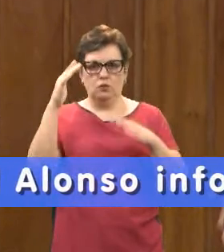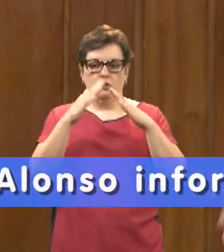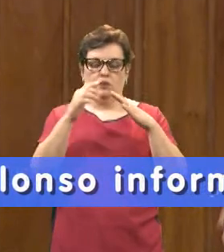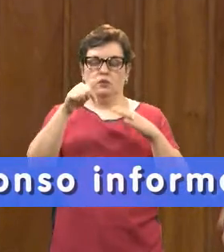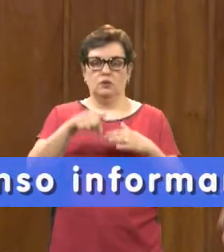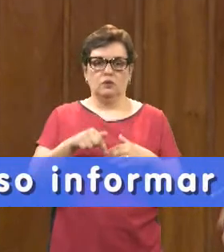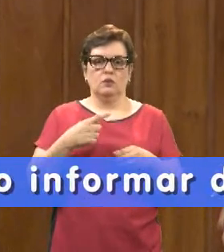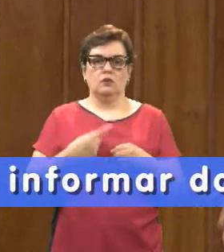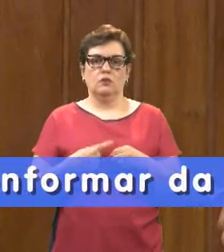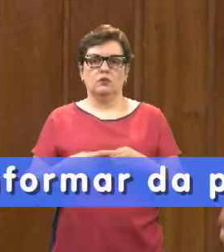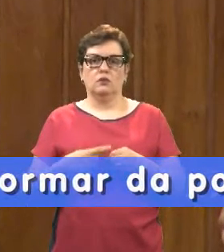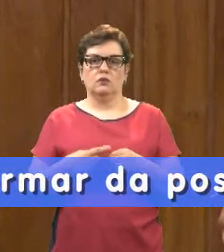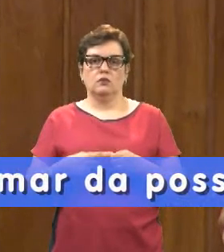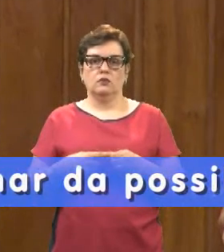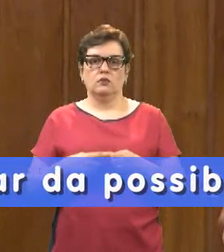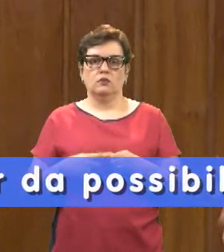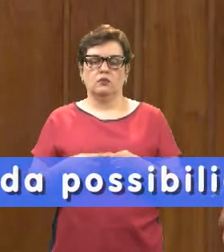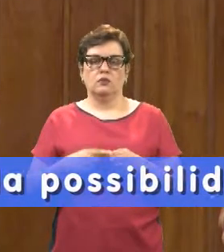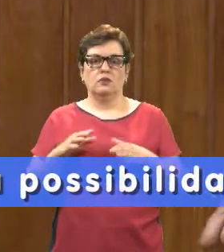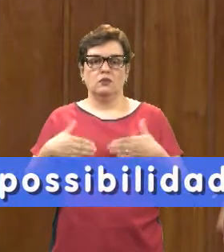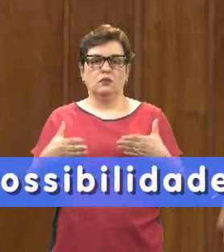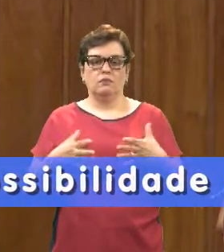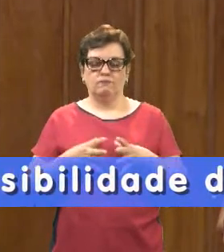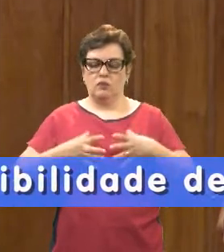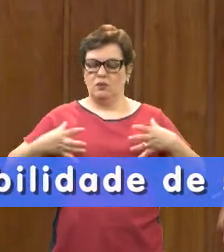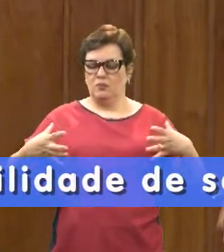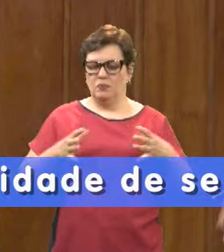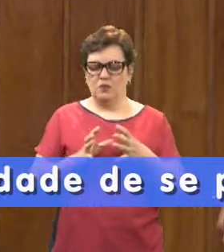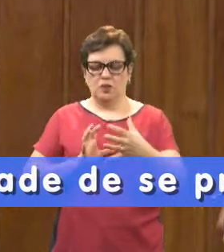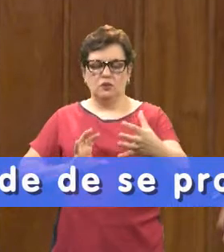anos. Expandiu-se para todos os lados.